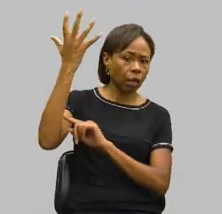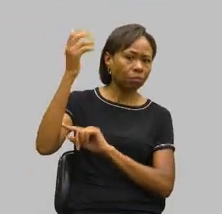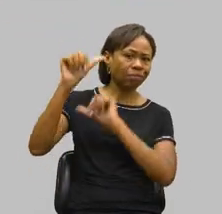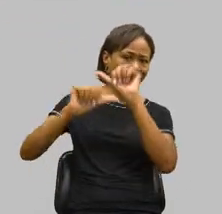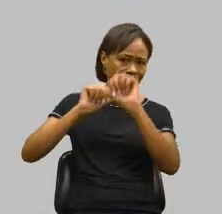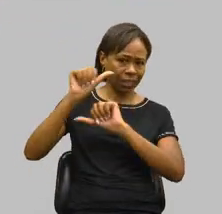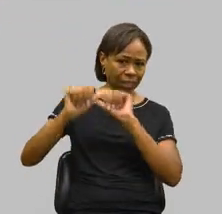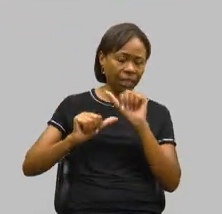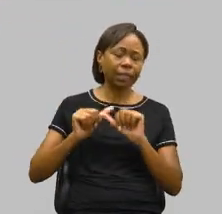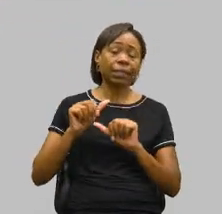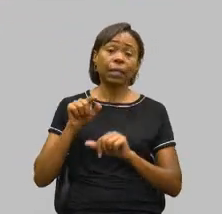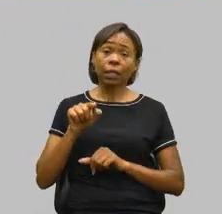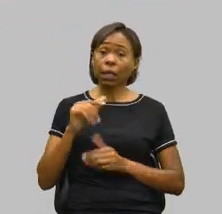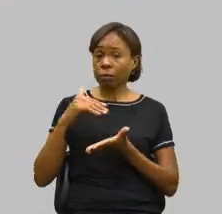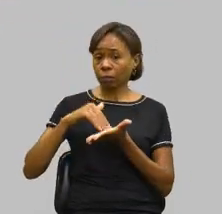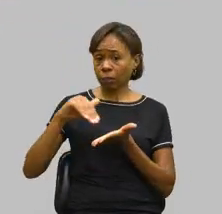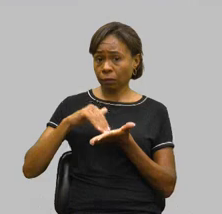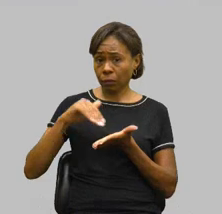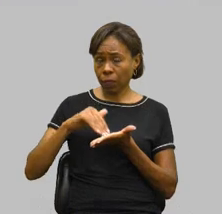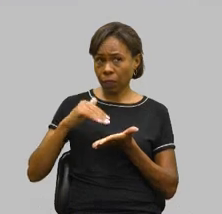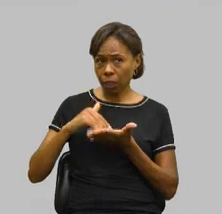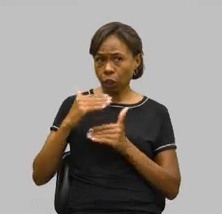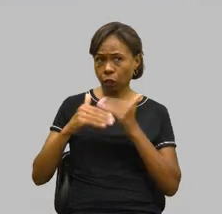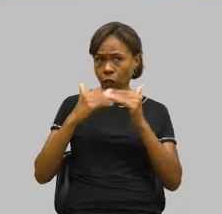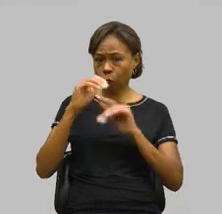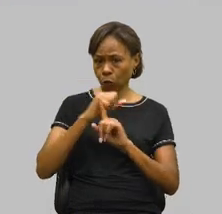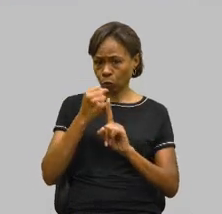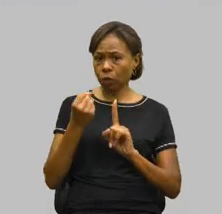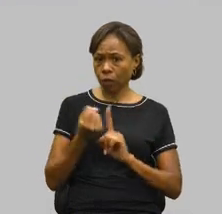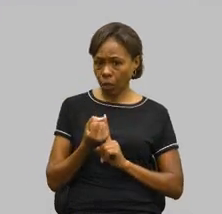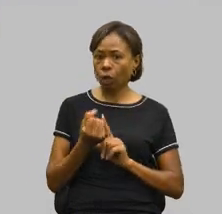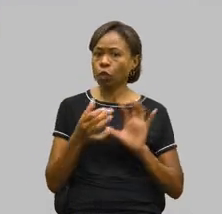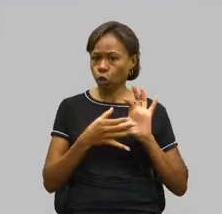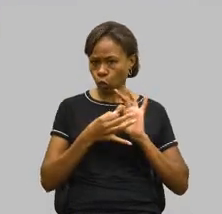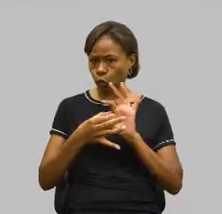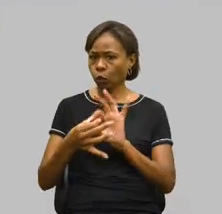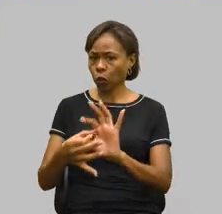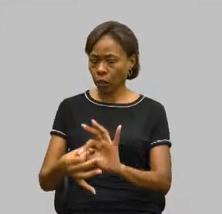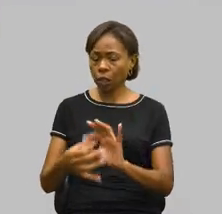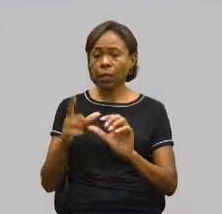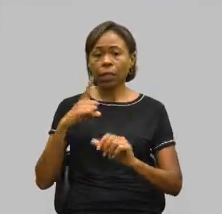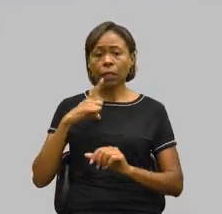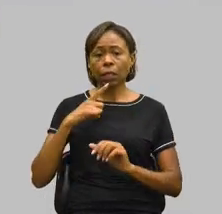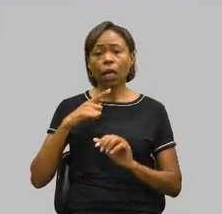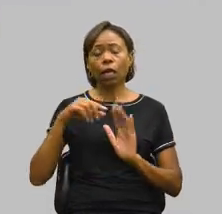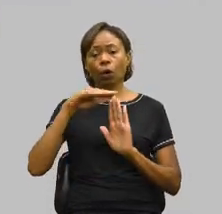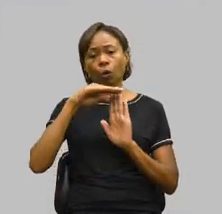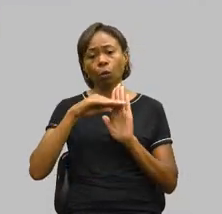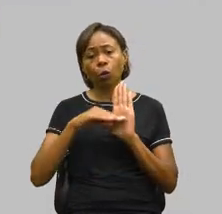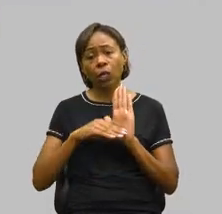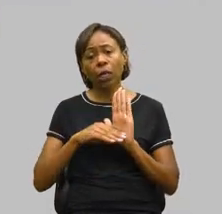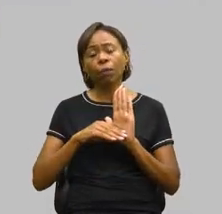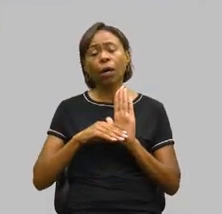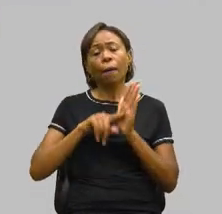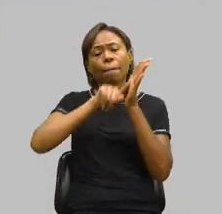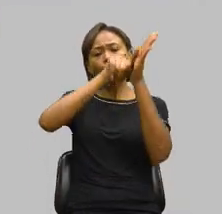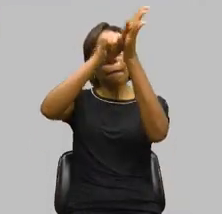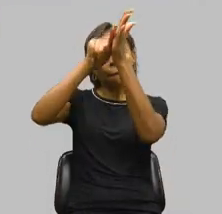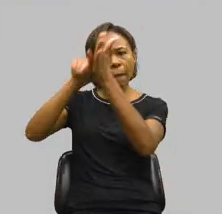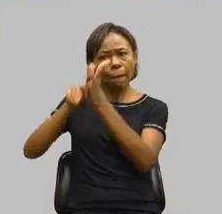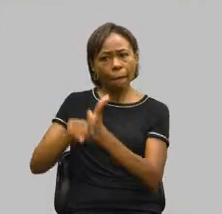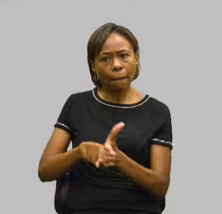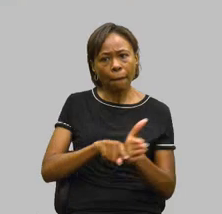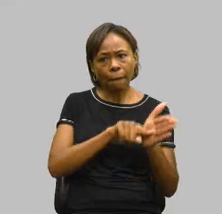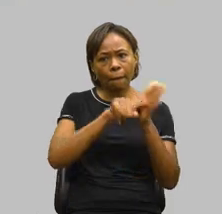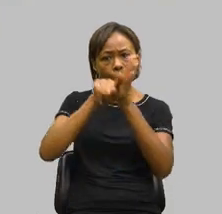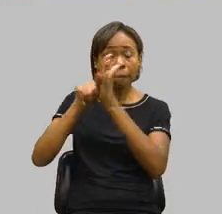da cedes pois dentro do do nosso contexto da cedes nós temos o programa mapeia minas que é um programa Pioneiro no estado